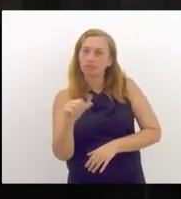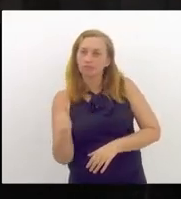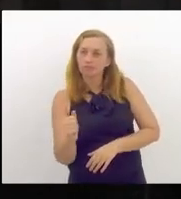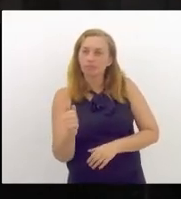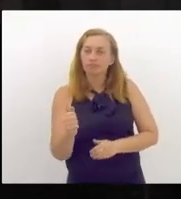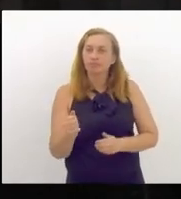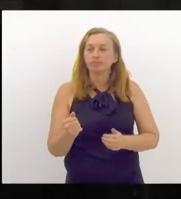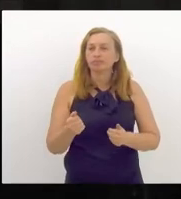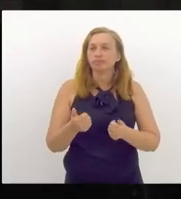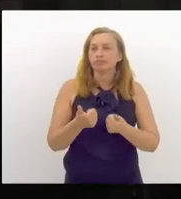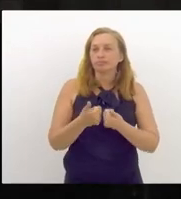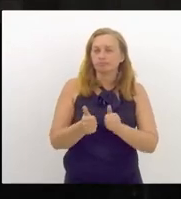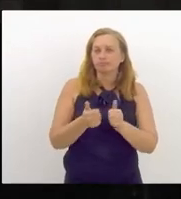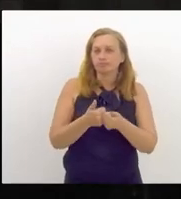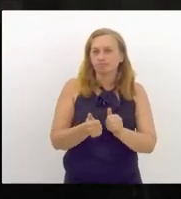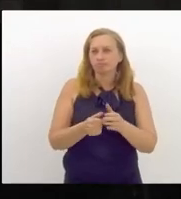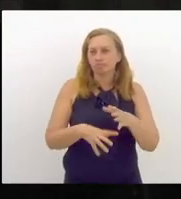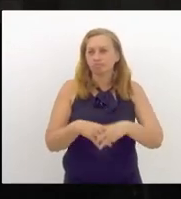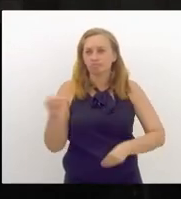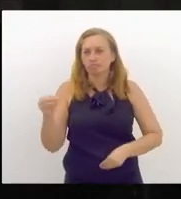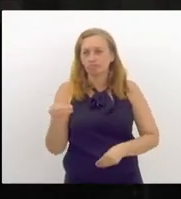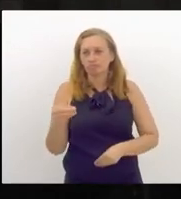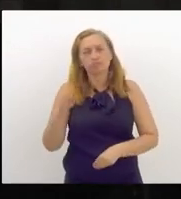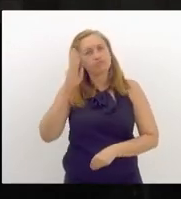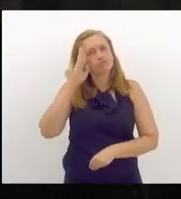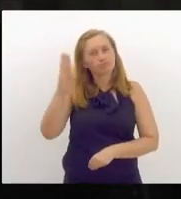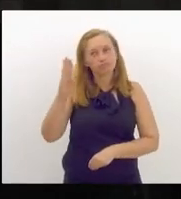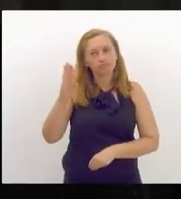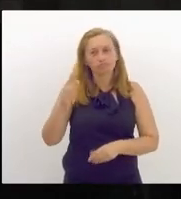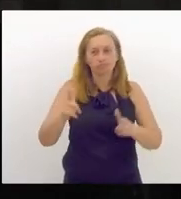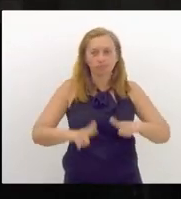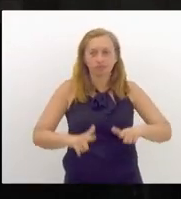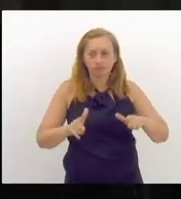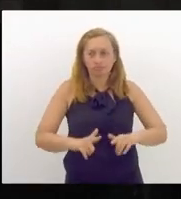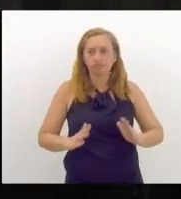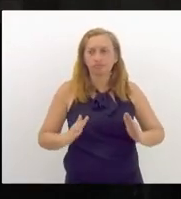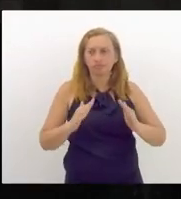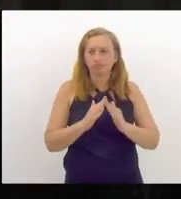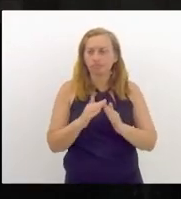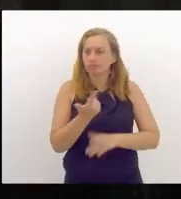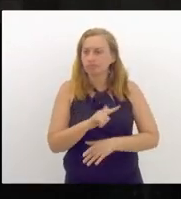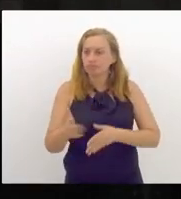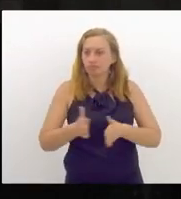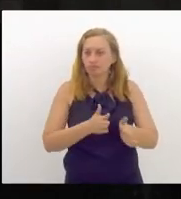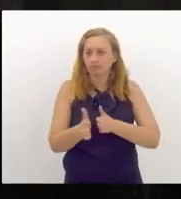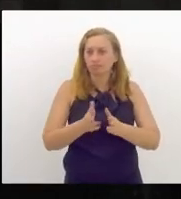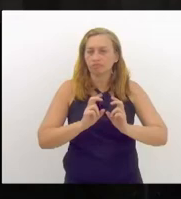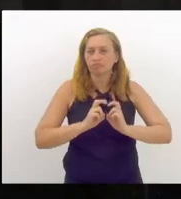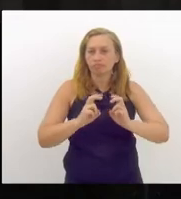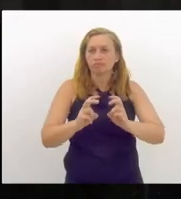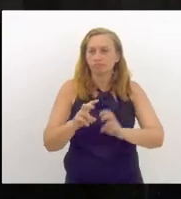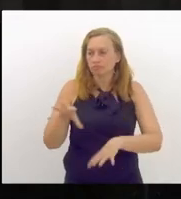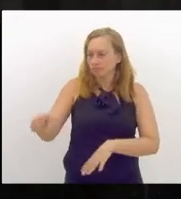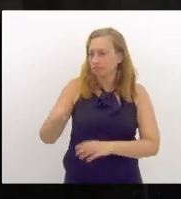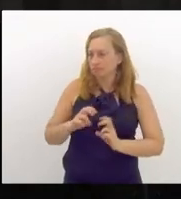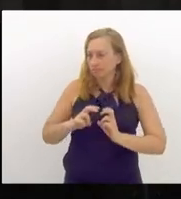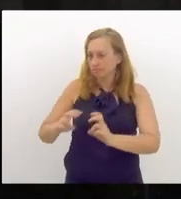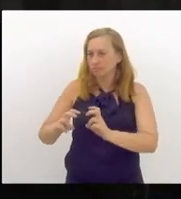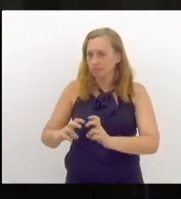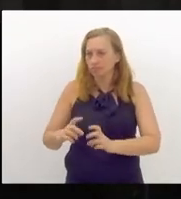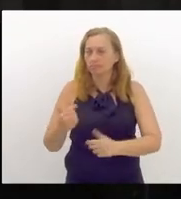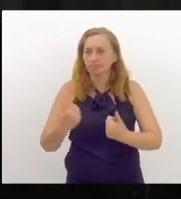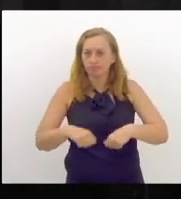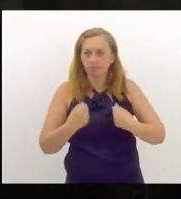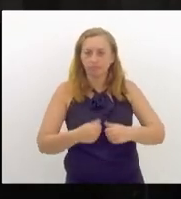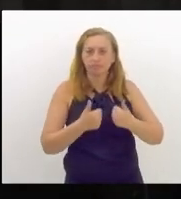ônibus desapareceram e principalmente no local onde eu moro não tem acesso a trem para eu pegar o trem eu tenho que pegar um